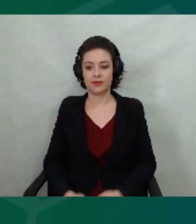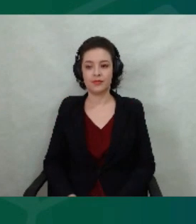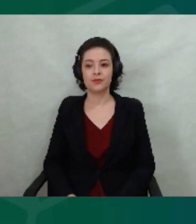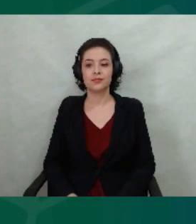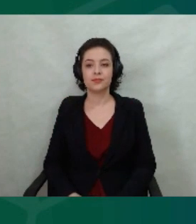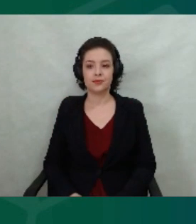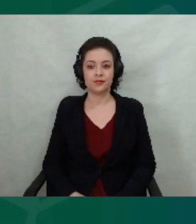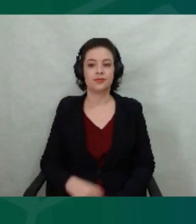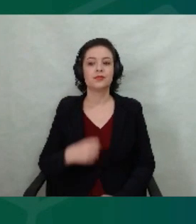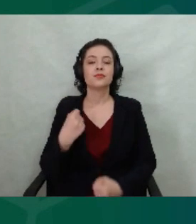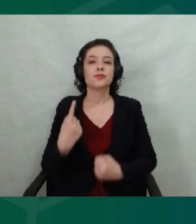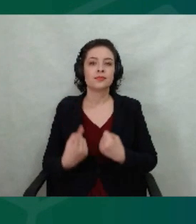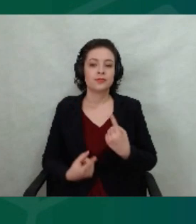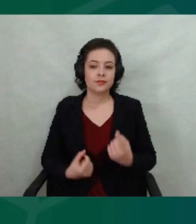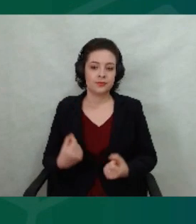algumas